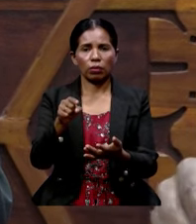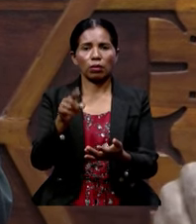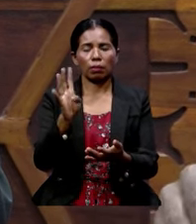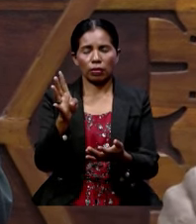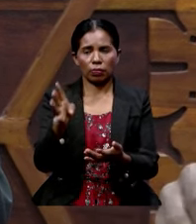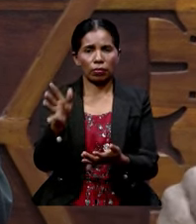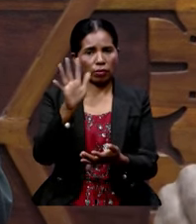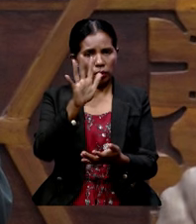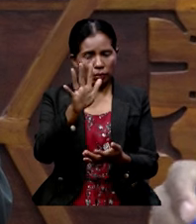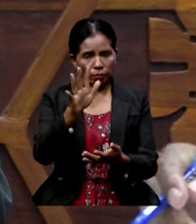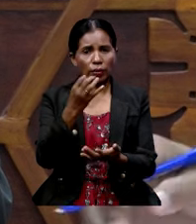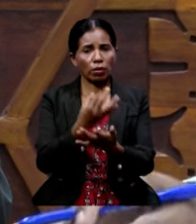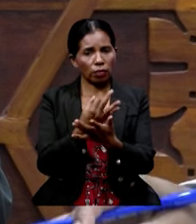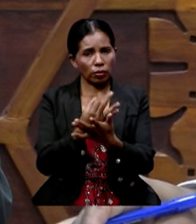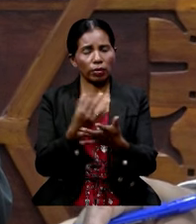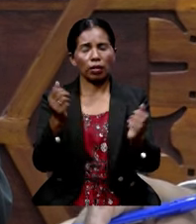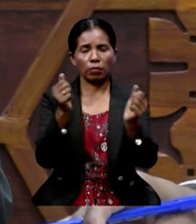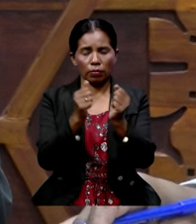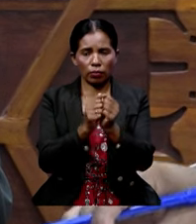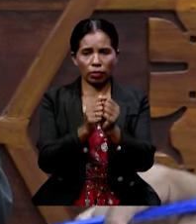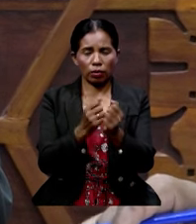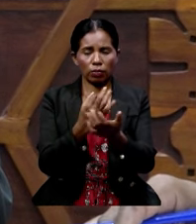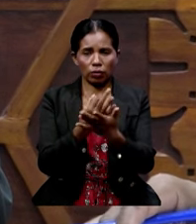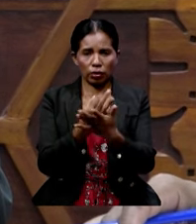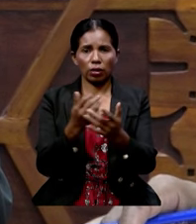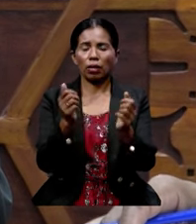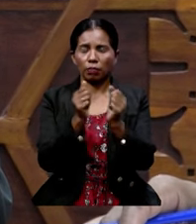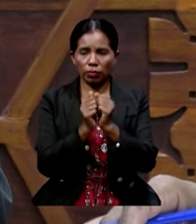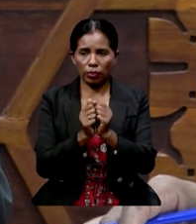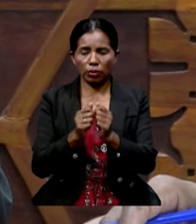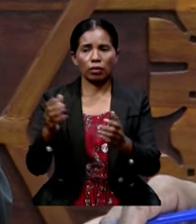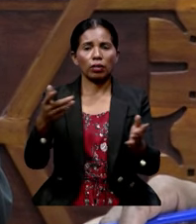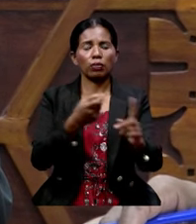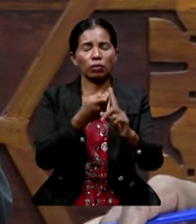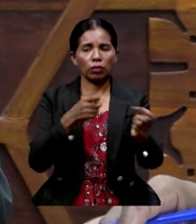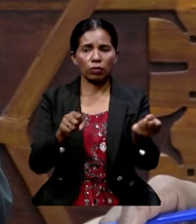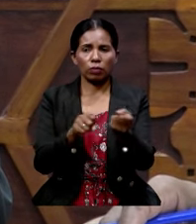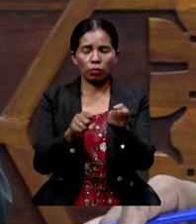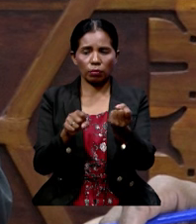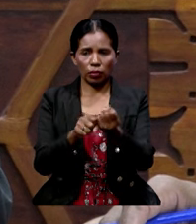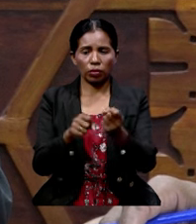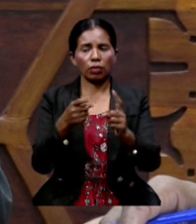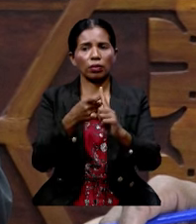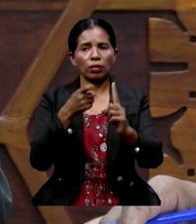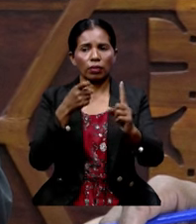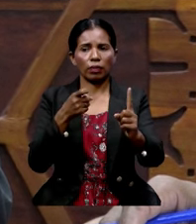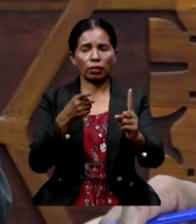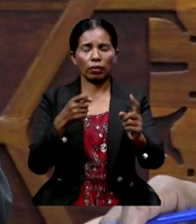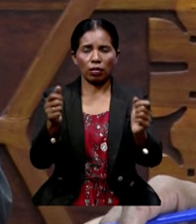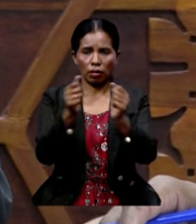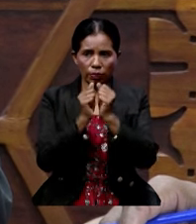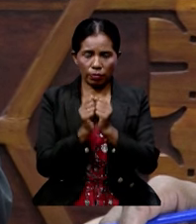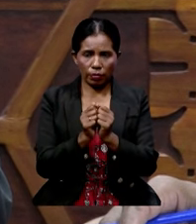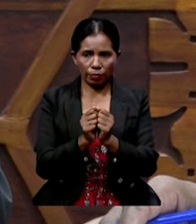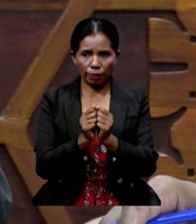18.45, Osan contado bruto fundos Nian Tama Rusi, contribuição contribuinte Hamuto